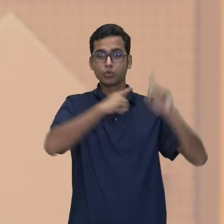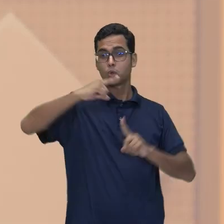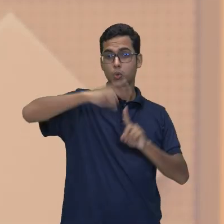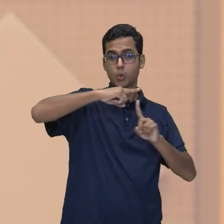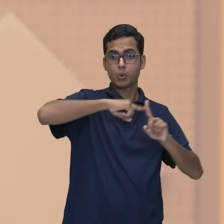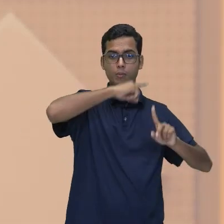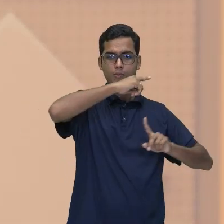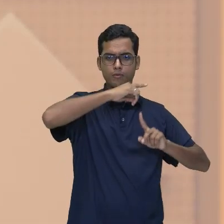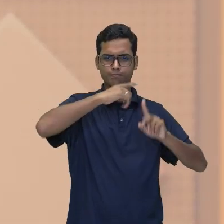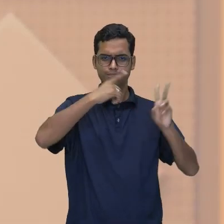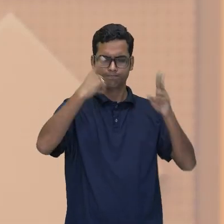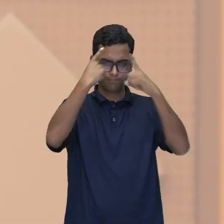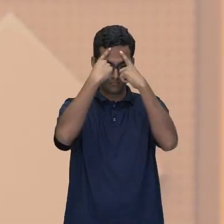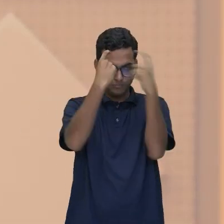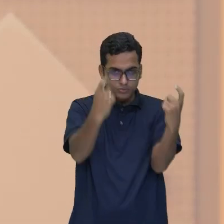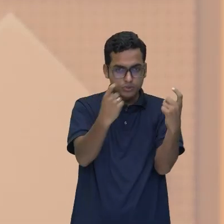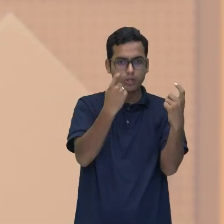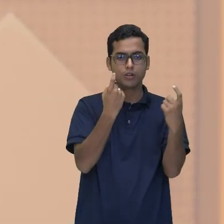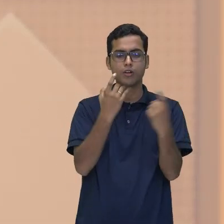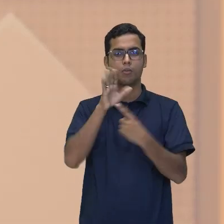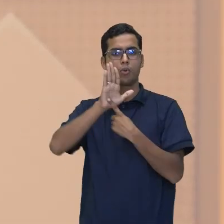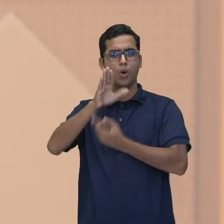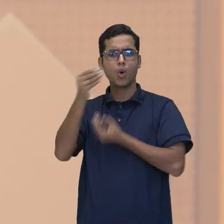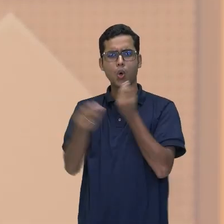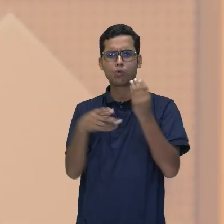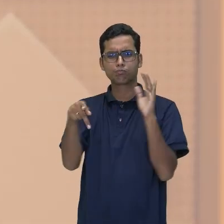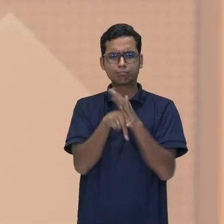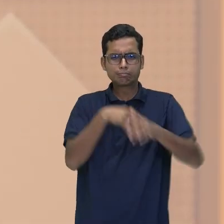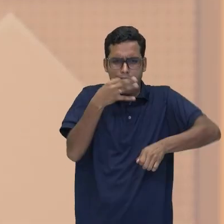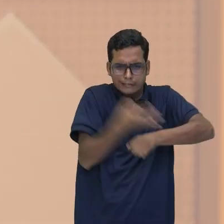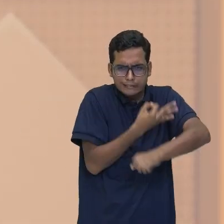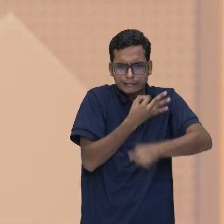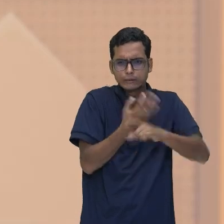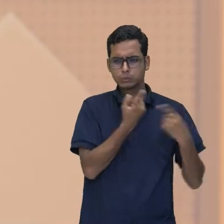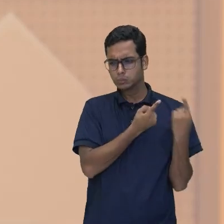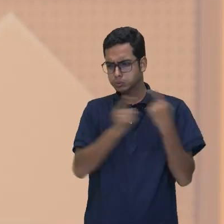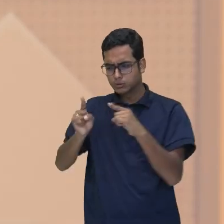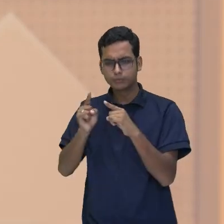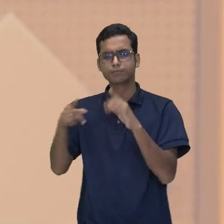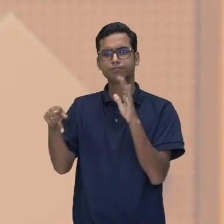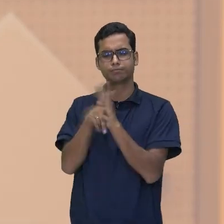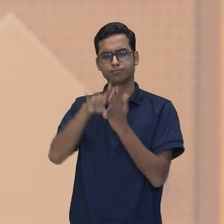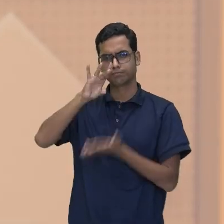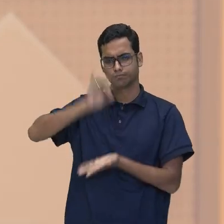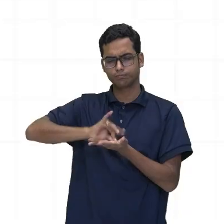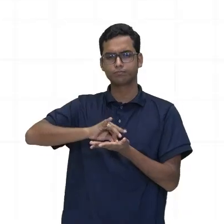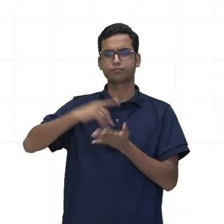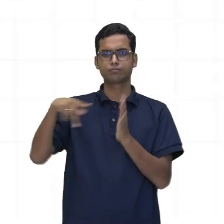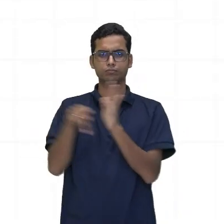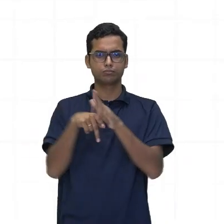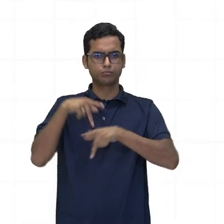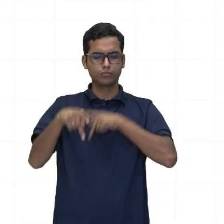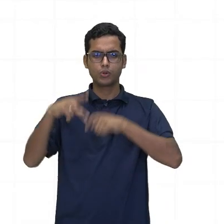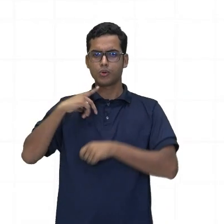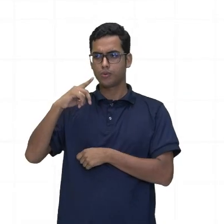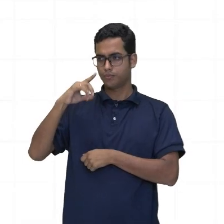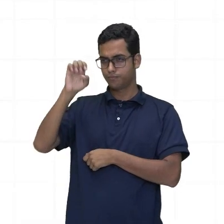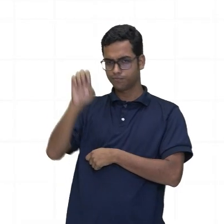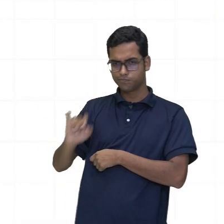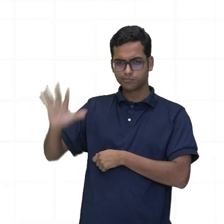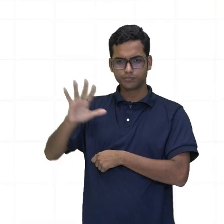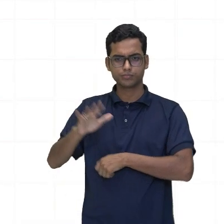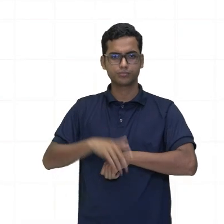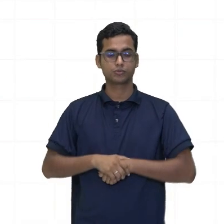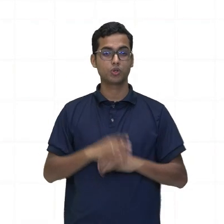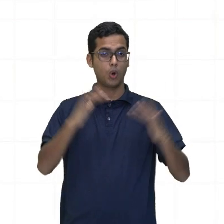dos confrontos e da resistência aplicada a esses povos pré-colombianos. O contato inicial amistoso, ou